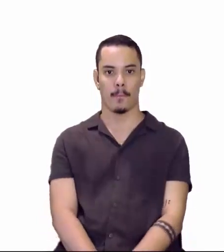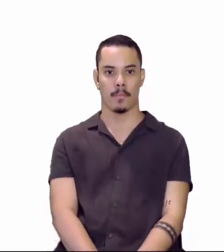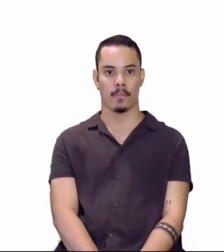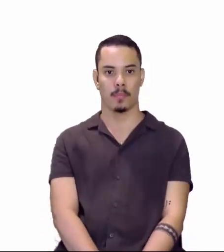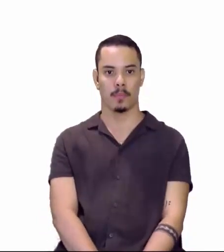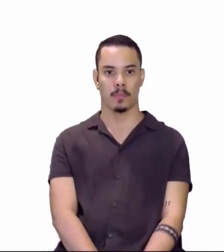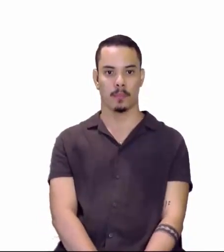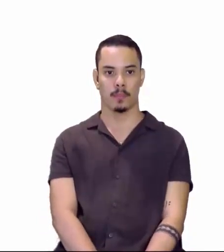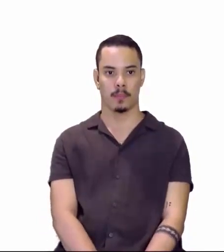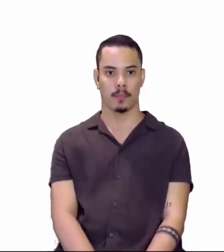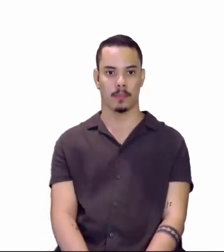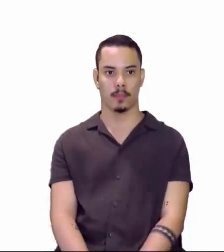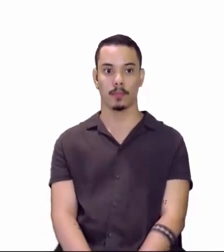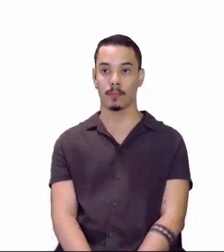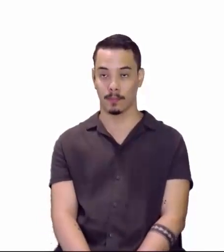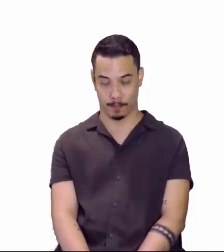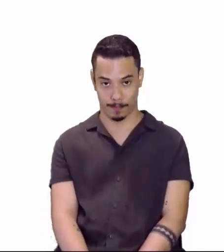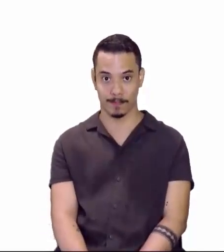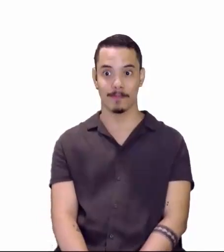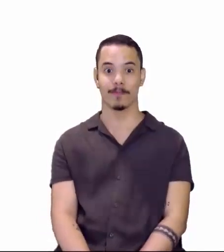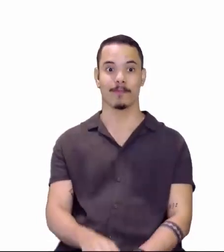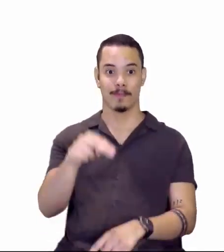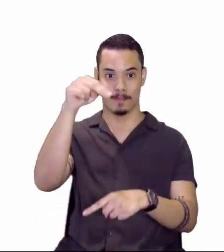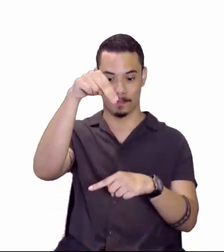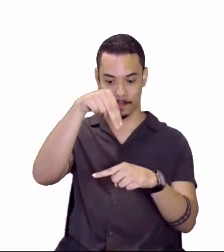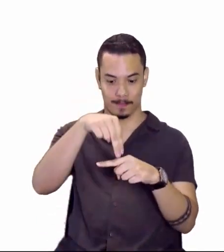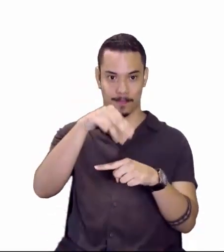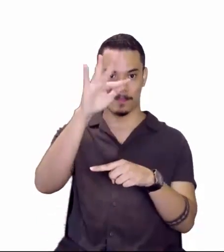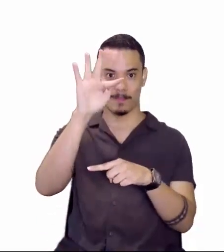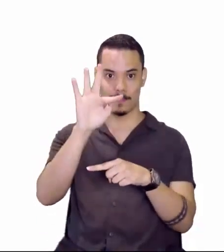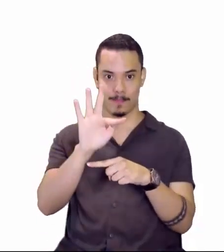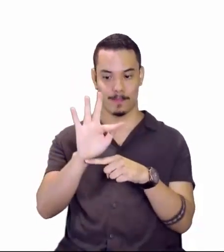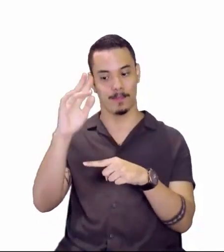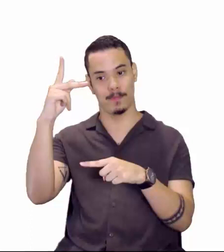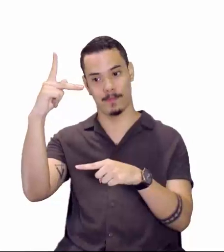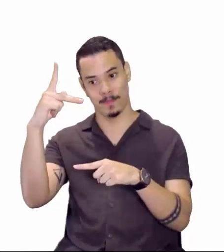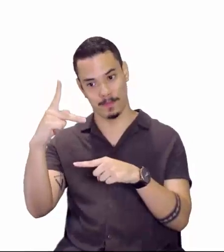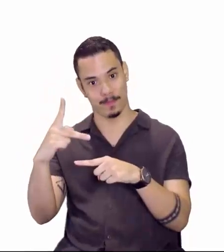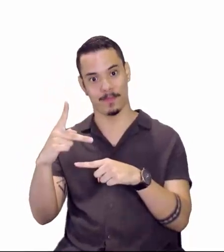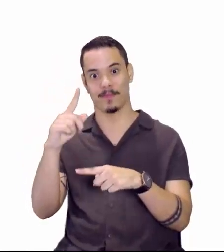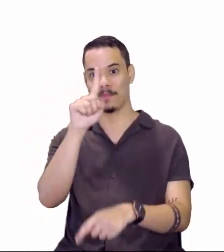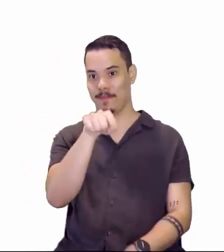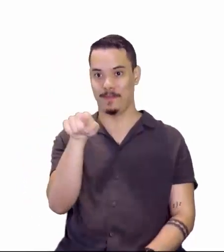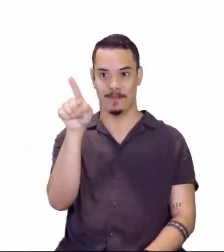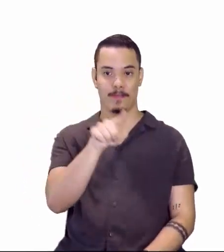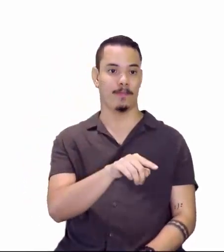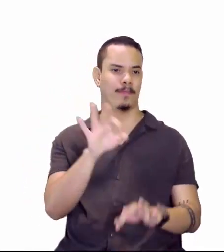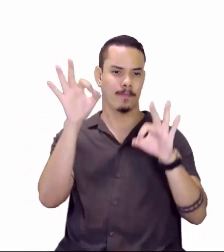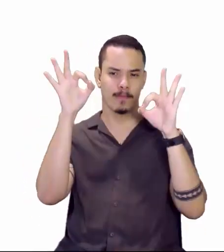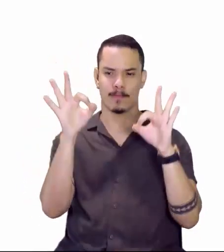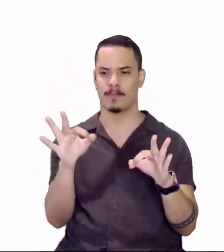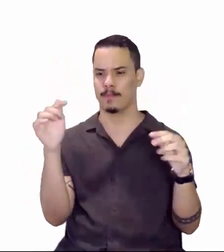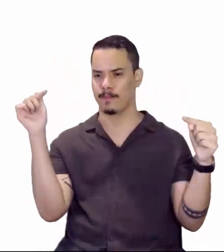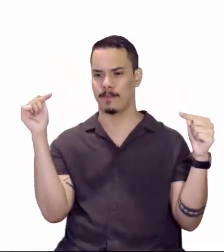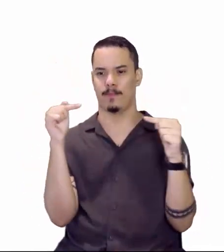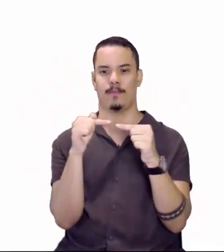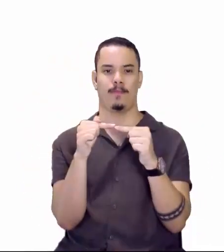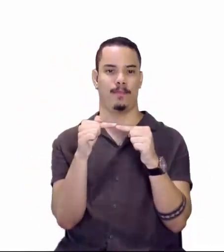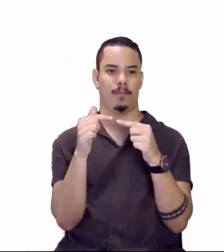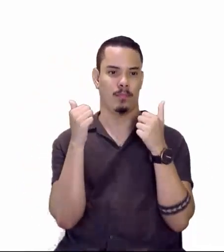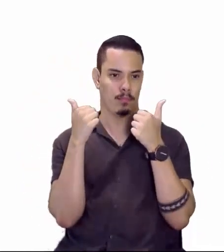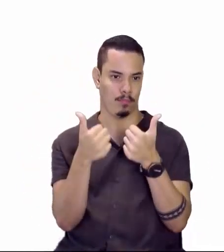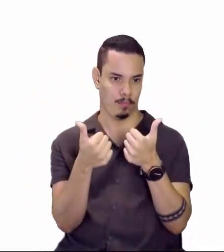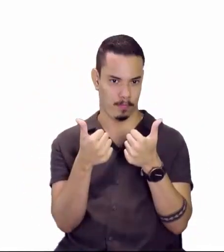potássio está exatamente com a resposta correta. Tá bom?